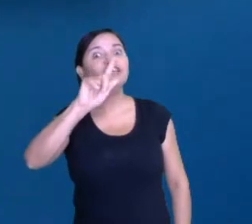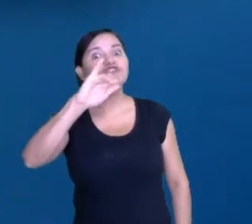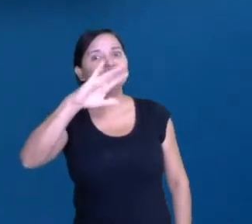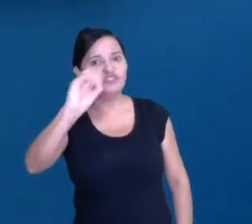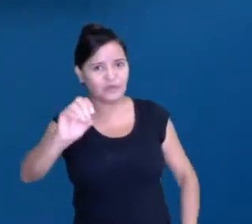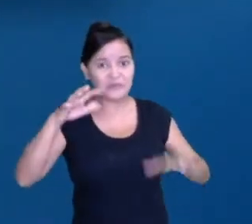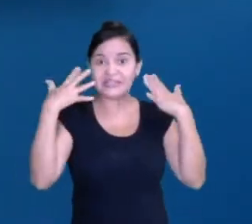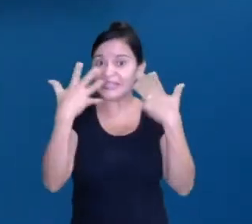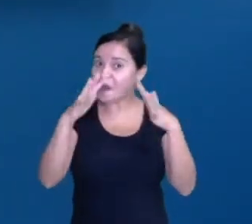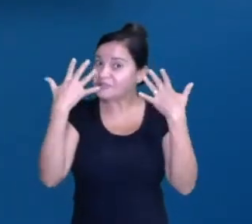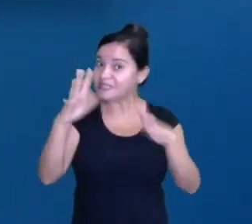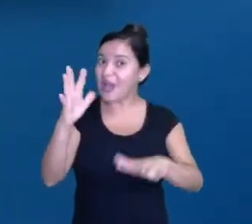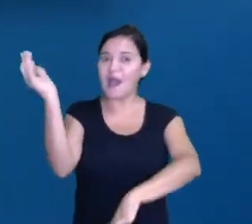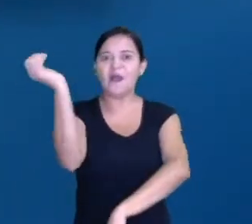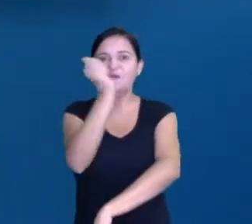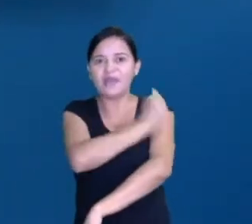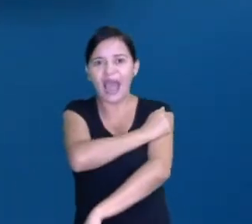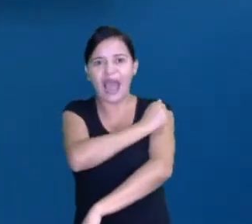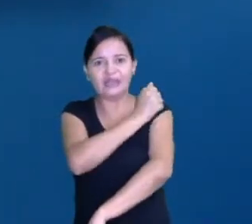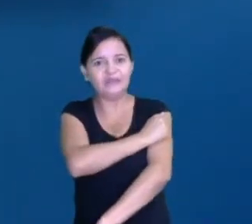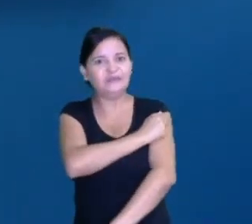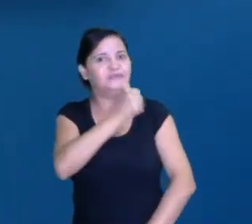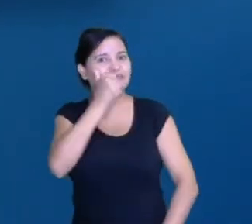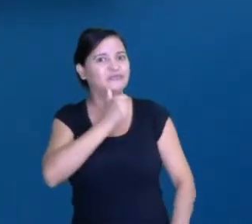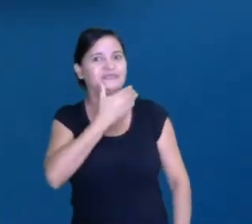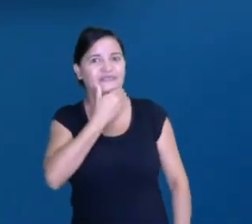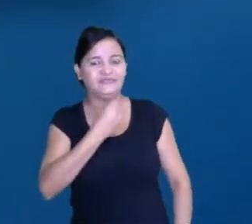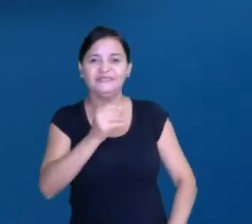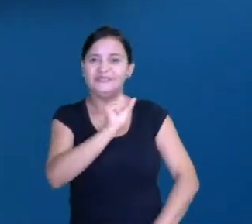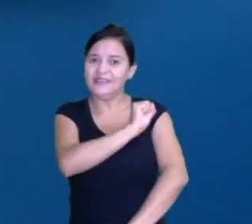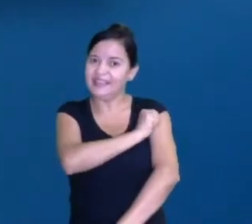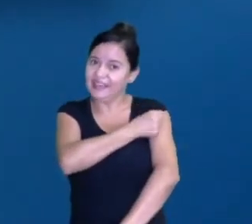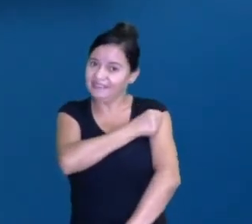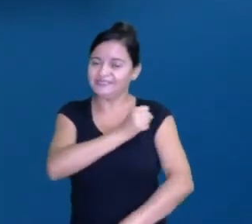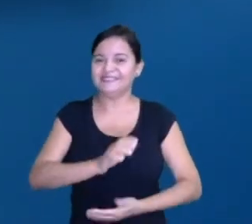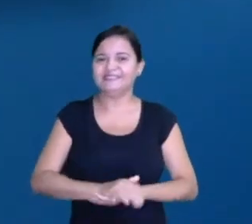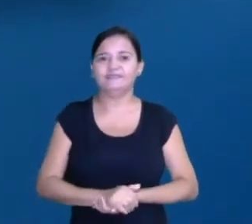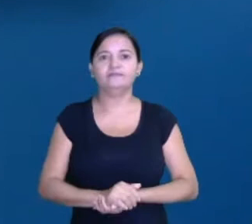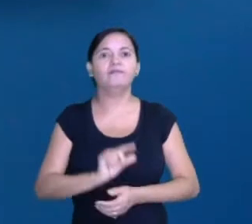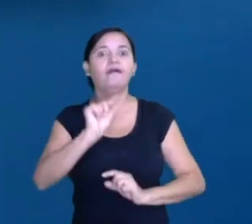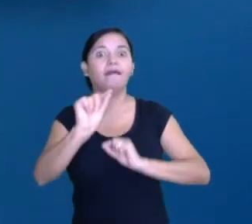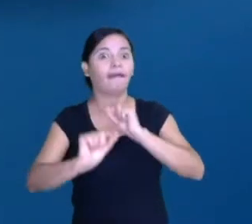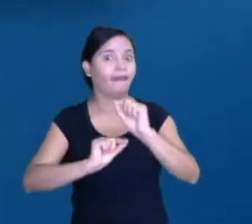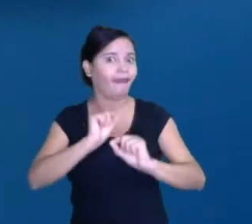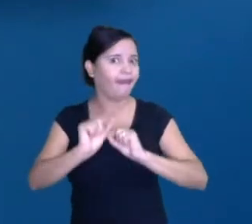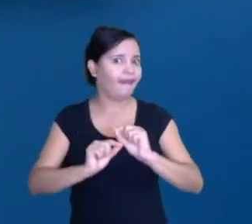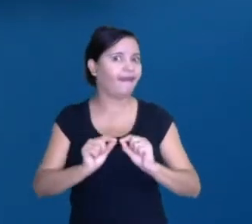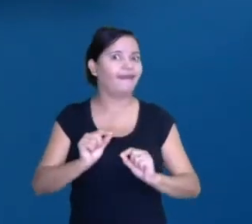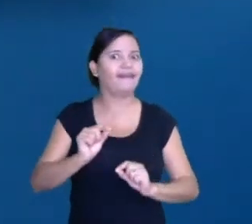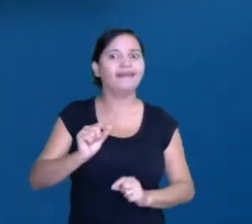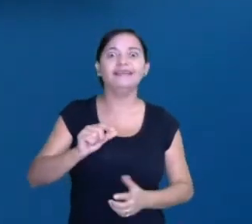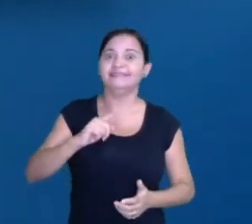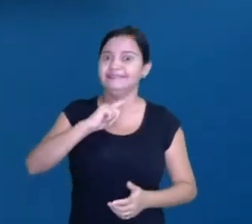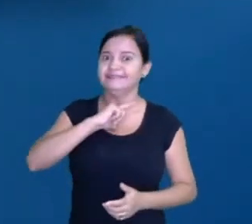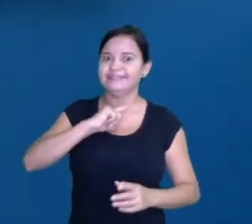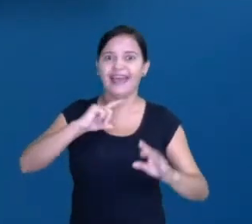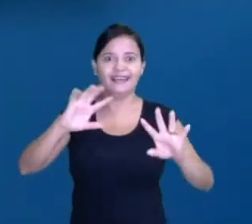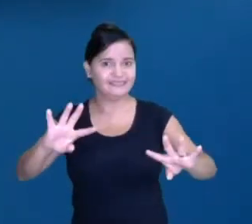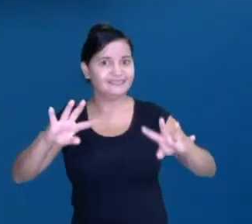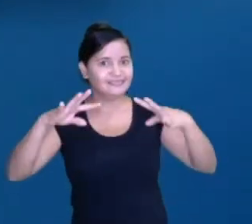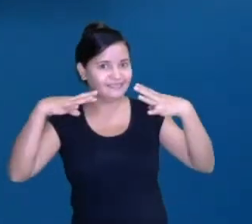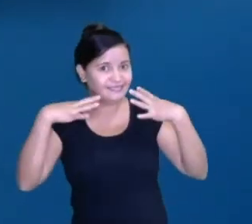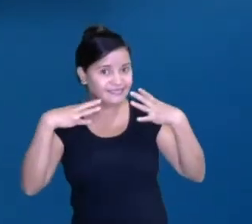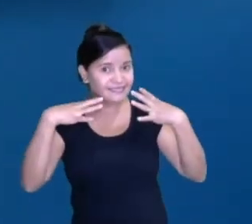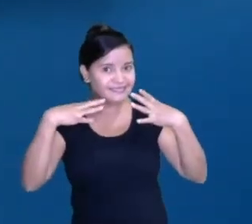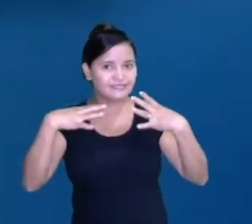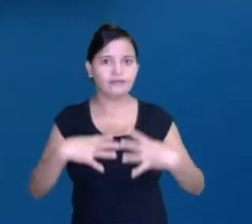Salve, salve, aluna e aluno do 8º ano. Quem é que está aqui na área para falar de um tema extremamente importante para a